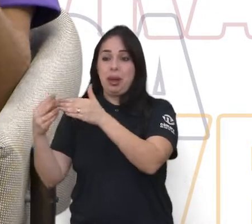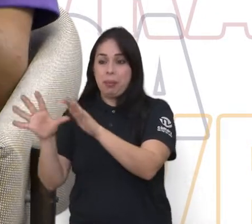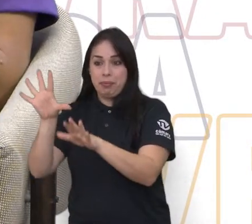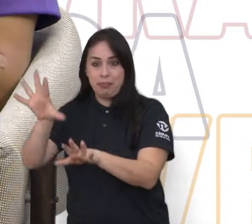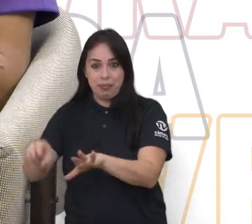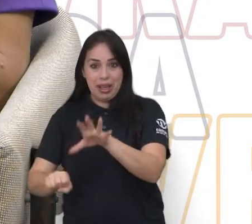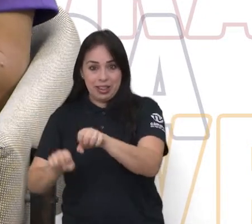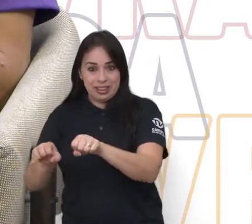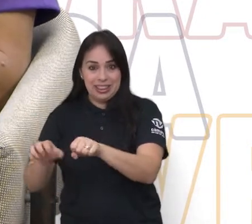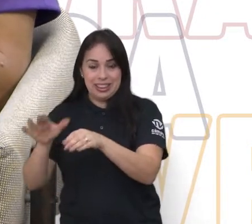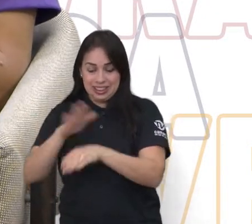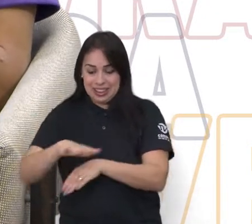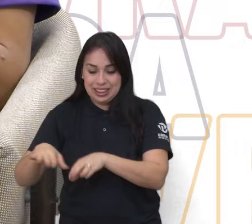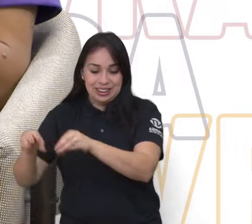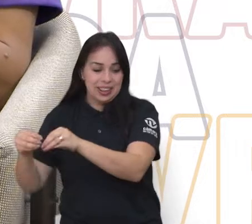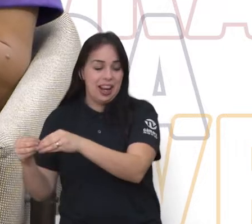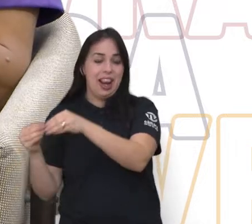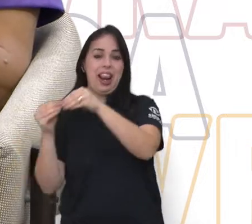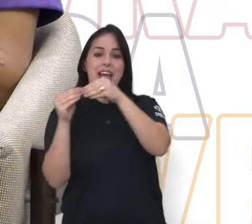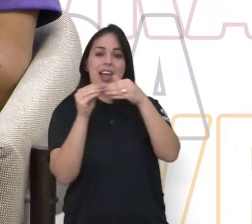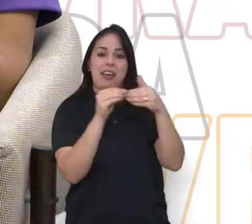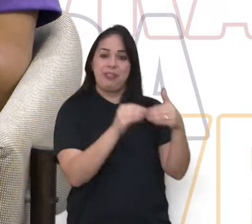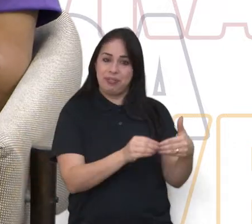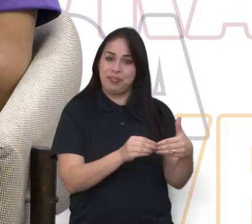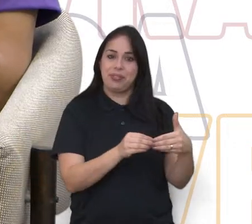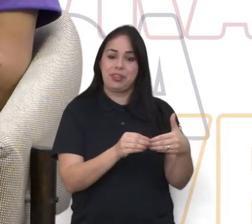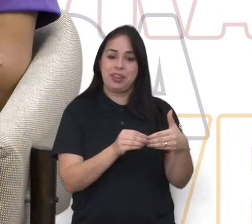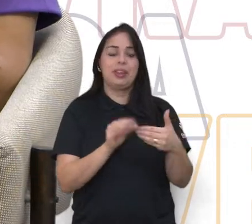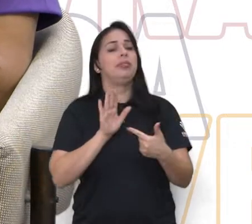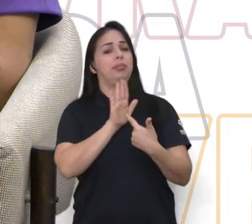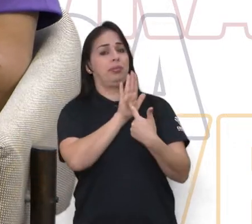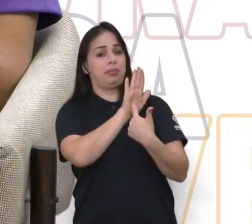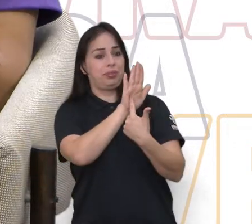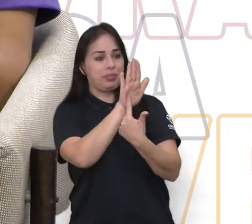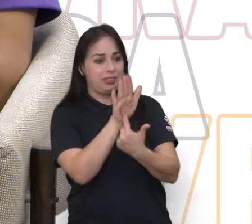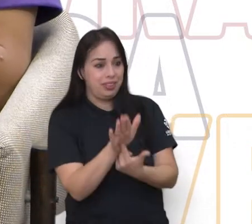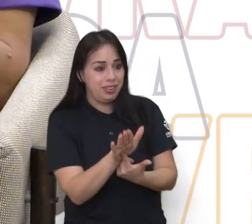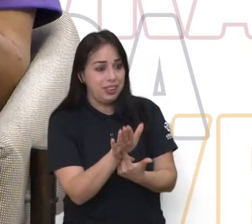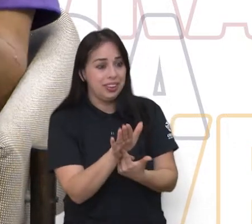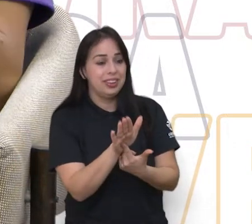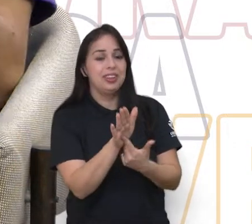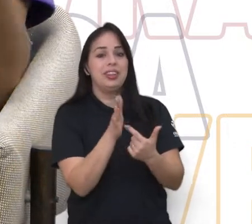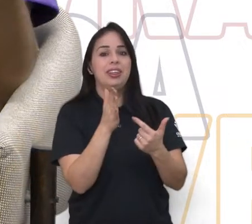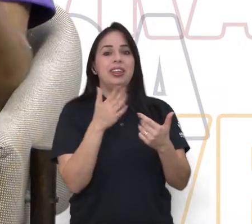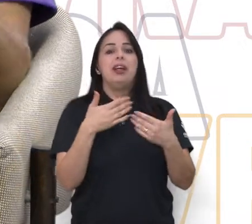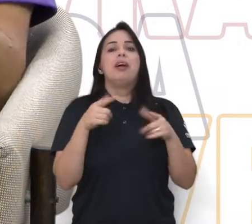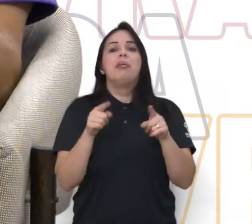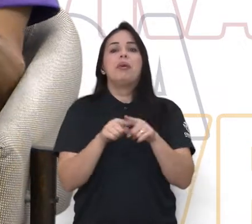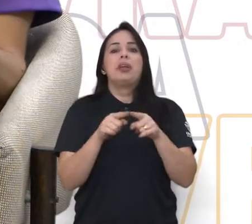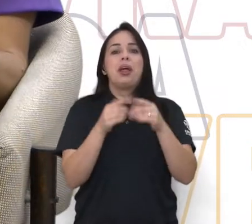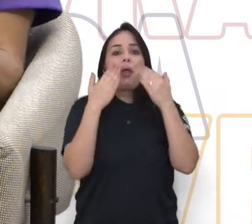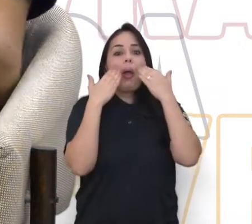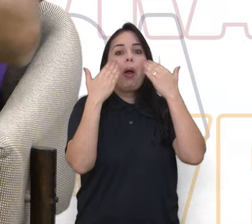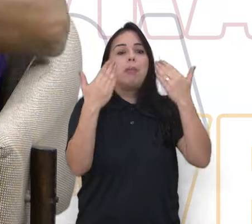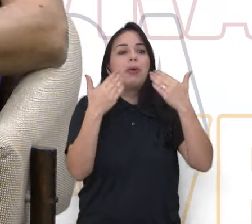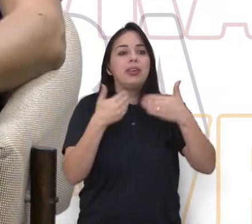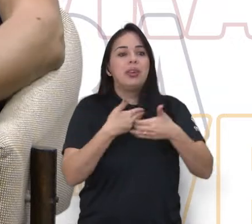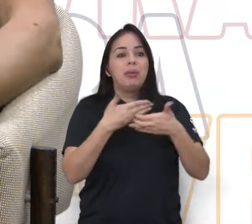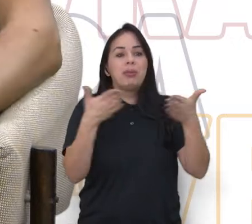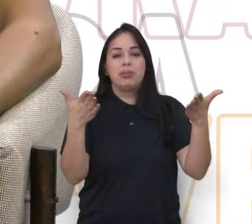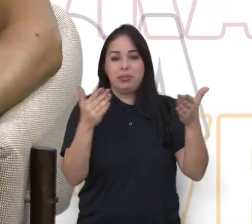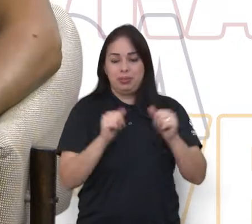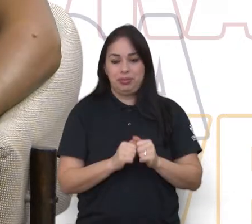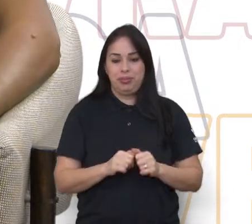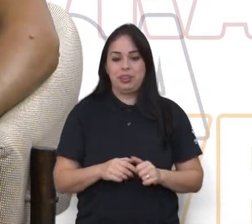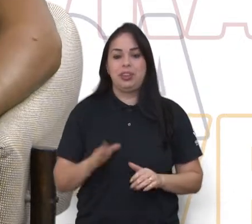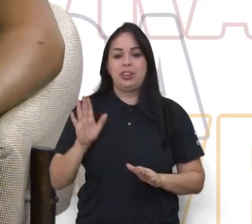se apresenta na comunidade e também leva as crianças para se apresentar em uma apresentação aberta ao público. No caso, a gente